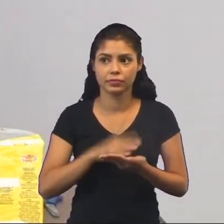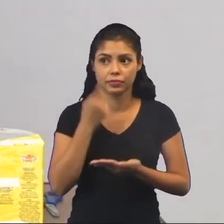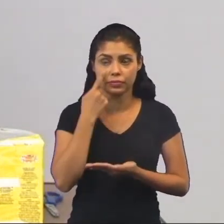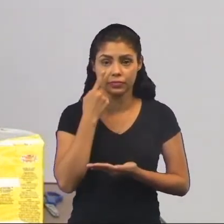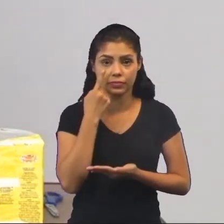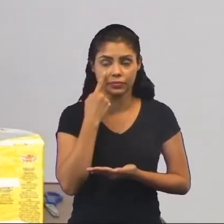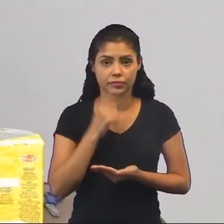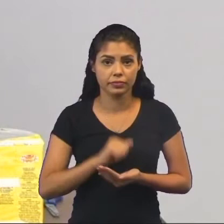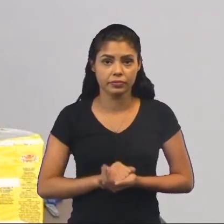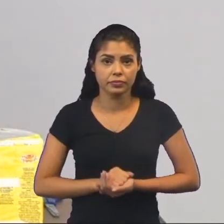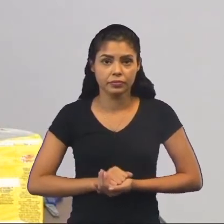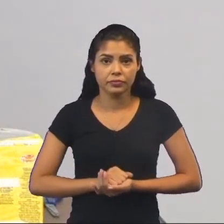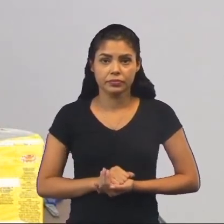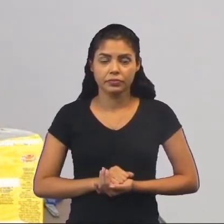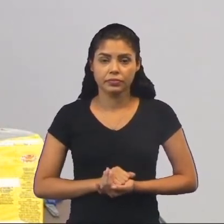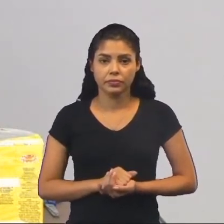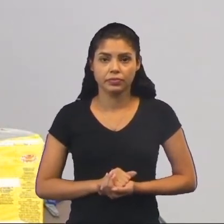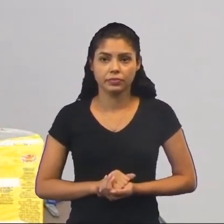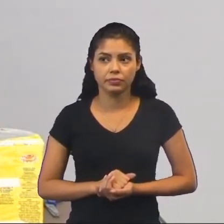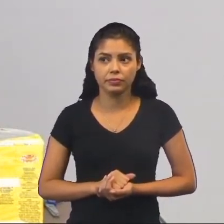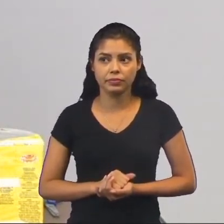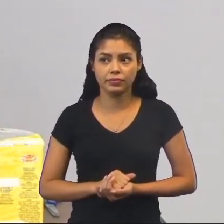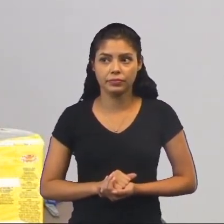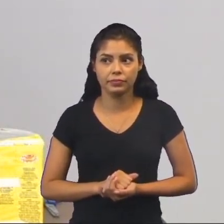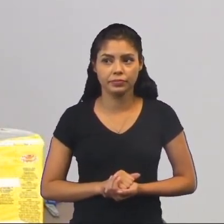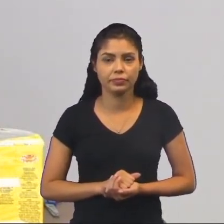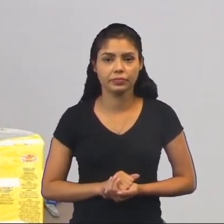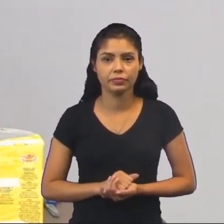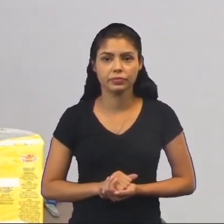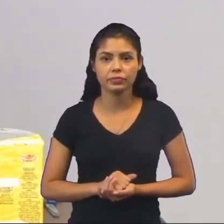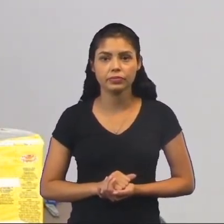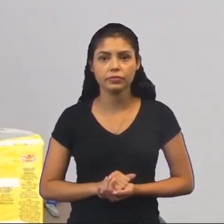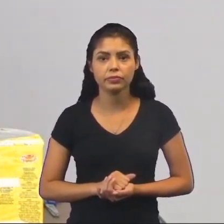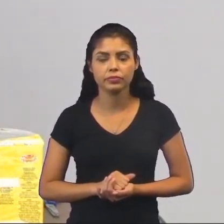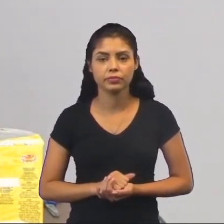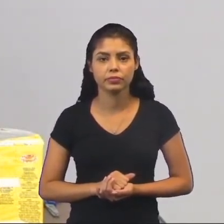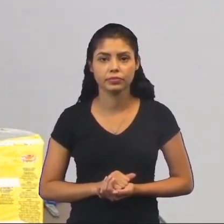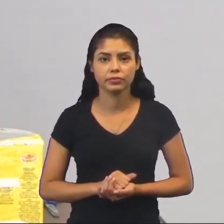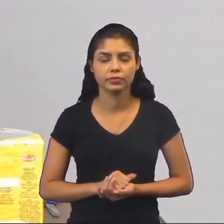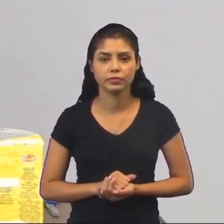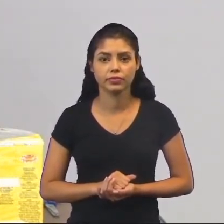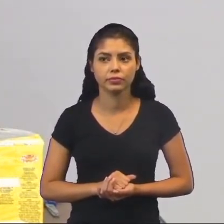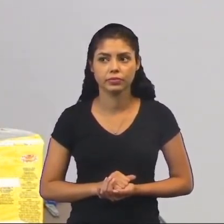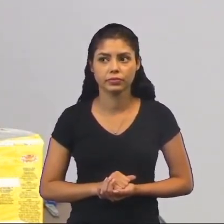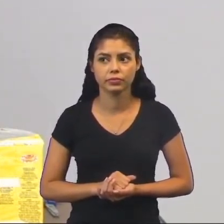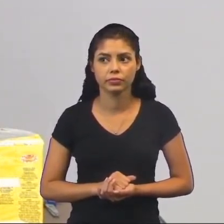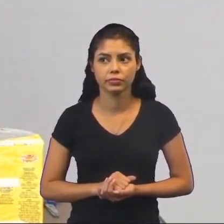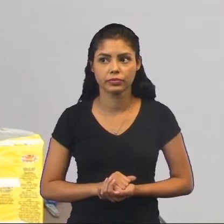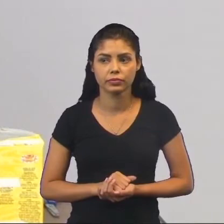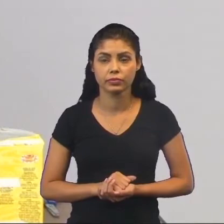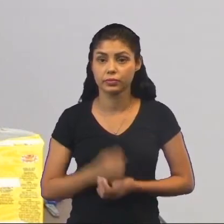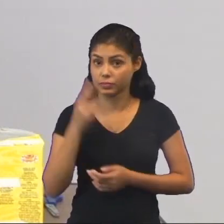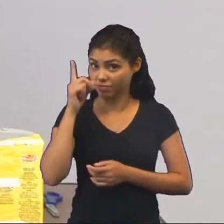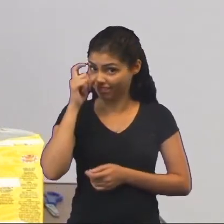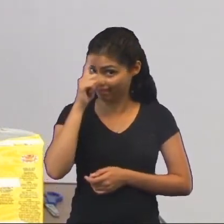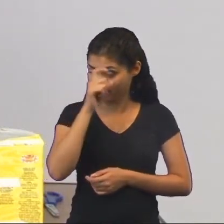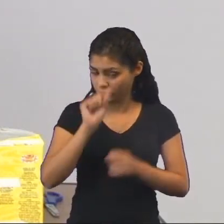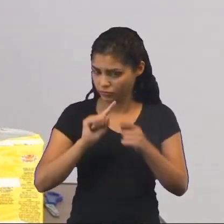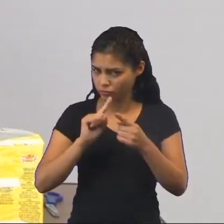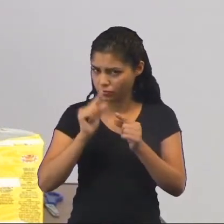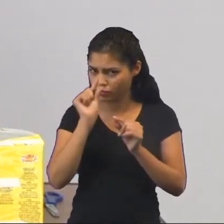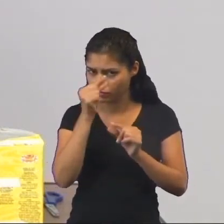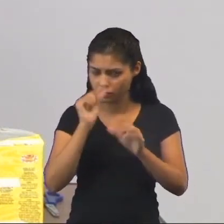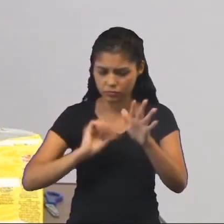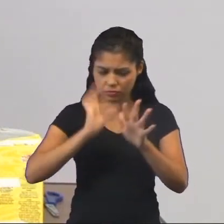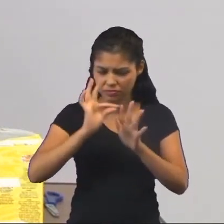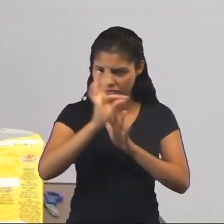verem, tá? Com A luva é um pouquinho difícil porque